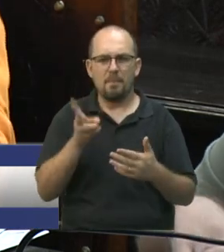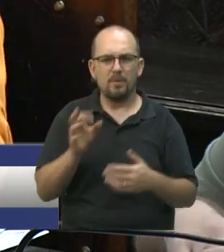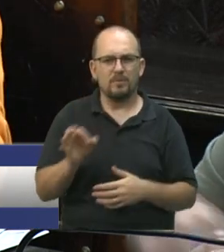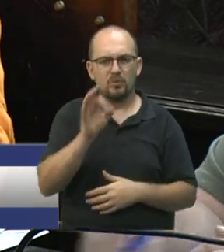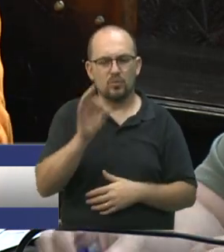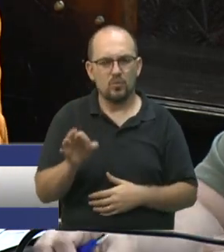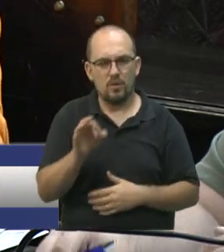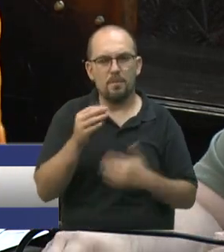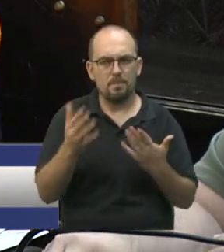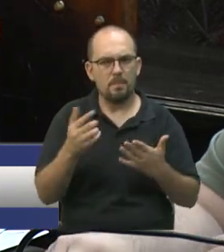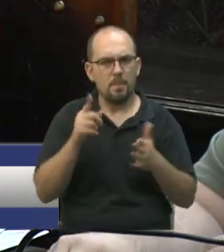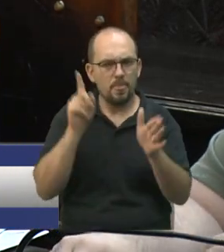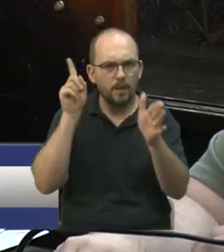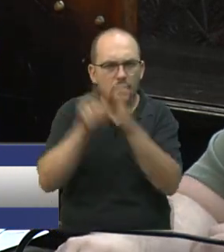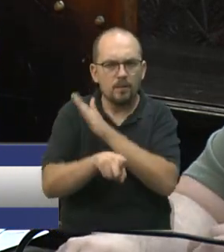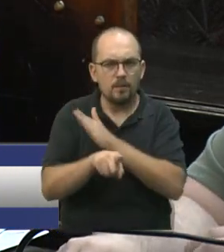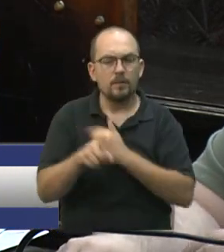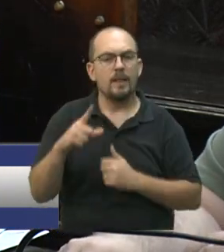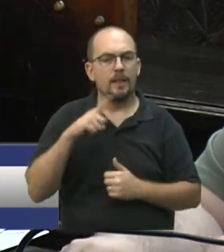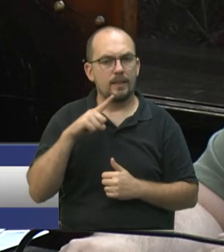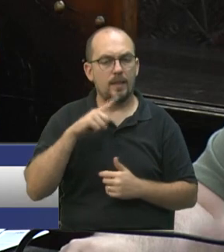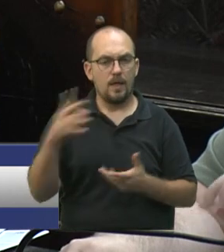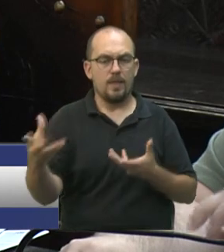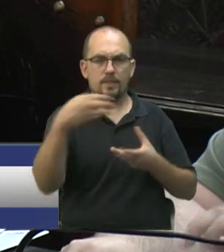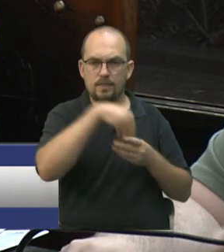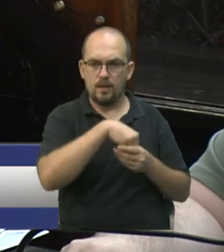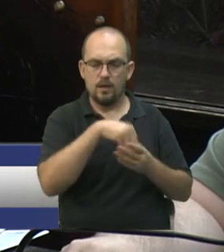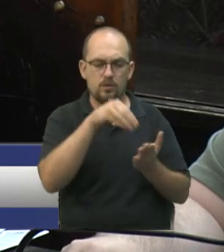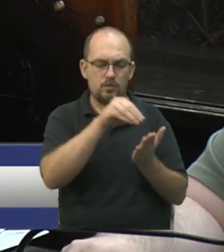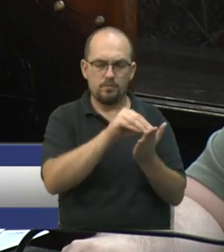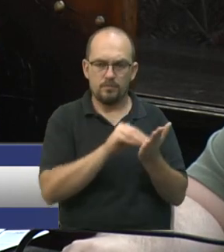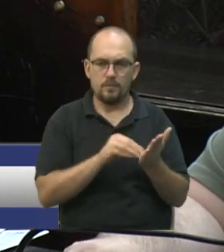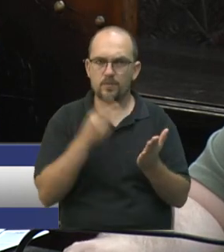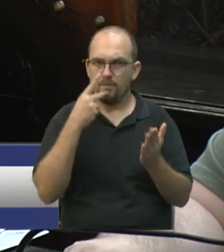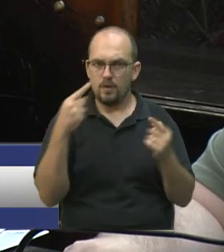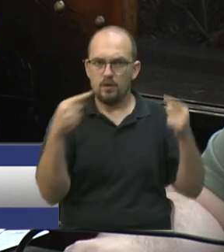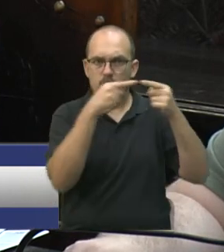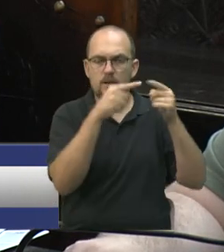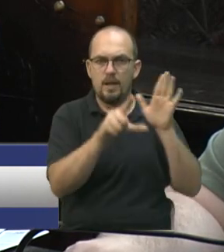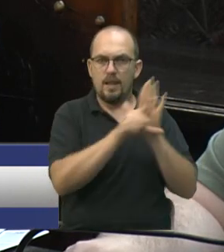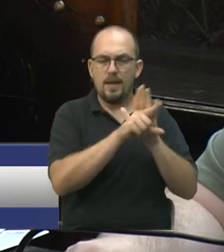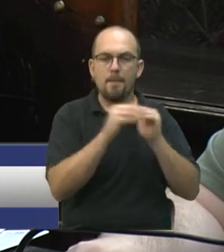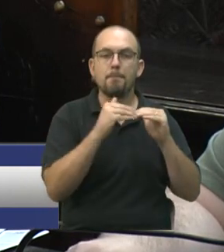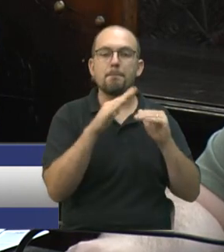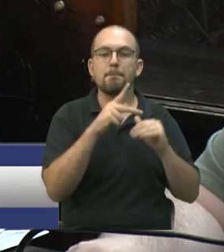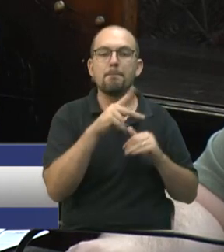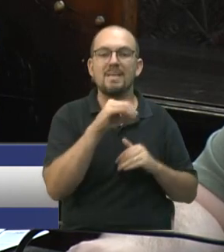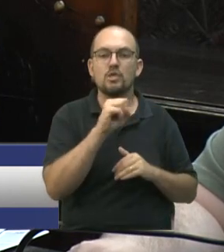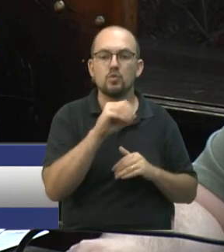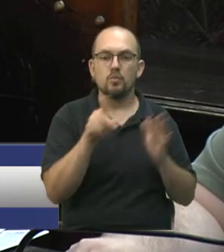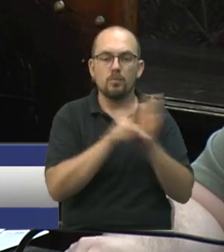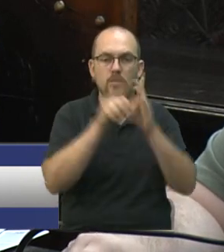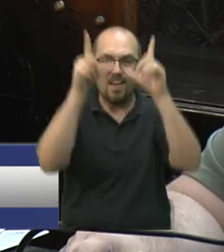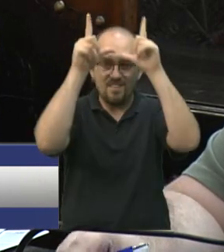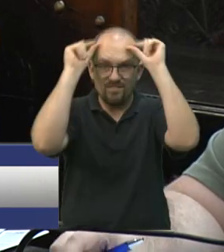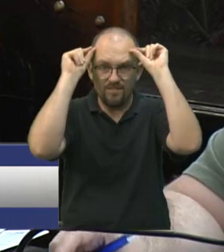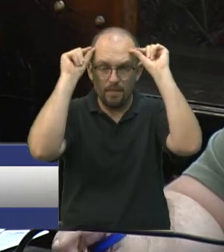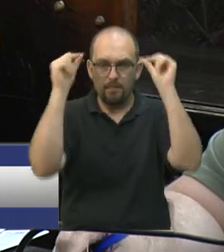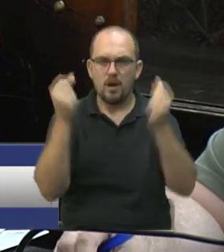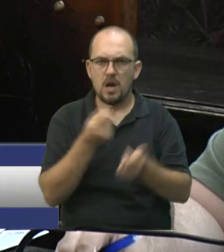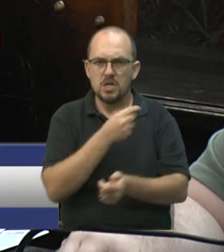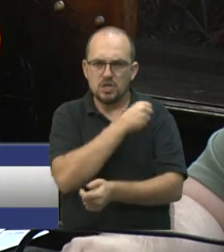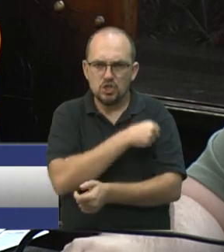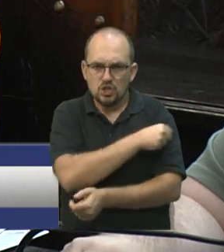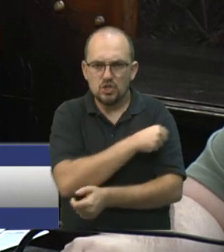percentual. Está previsto aqui, por exemplo, o cumprimento da lei de piso dos profissionais da enfermagem? Foi computado